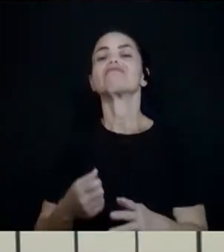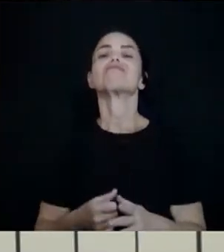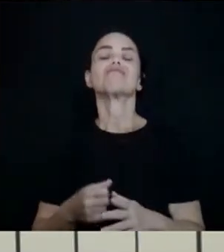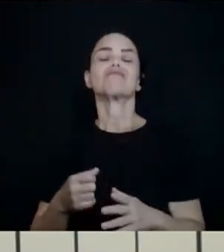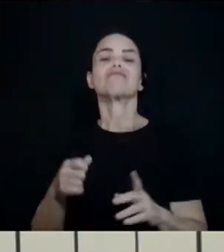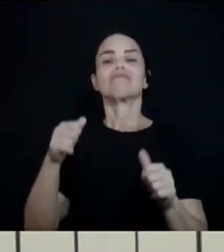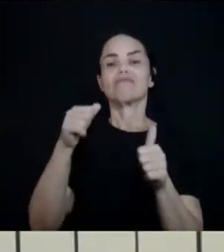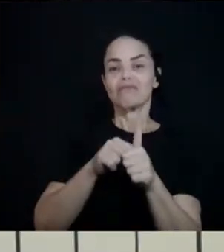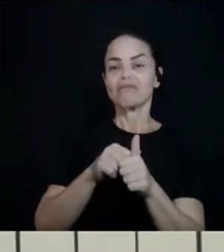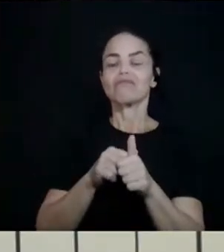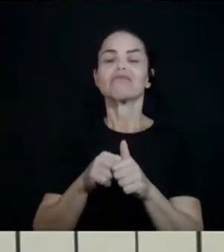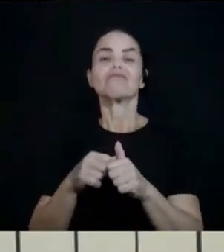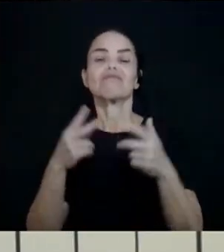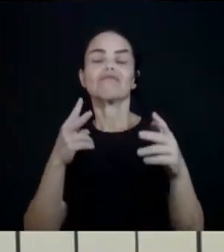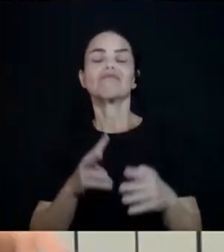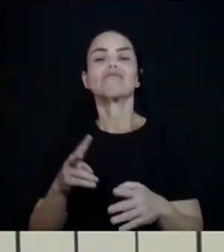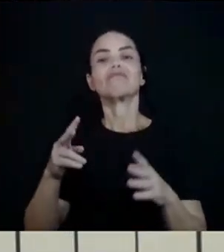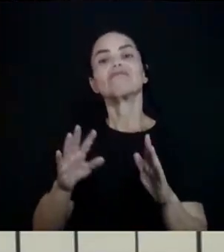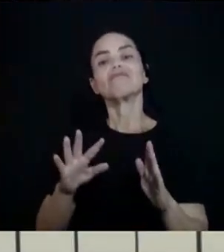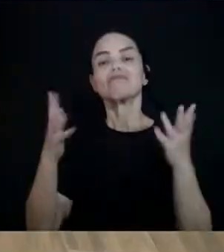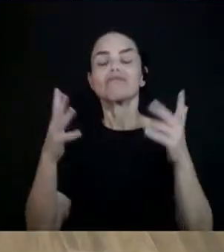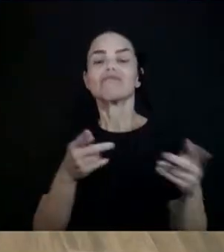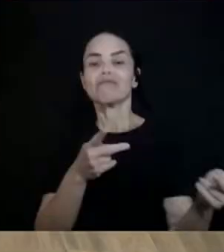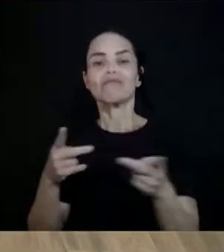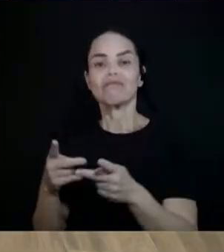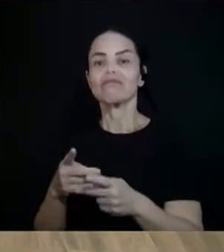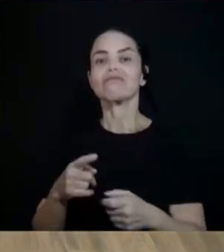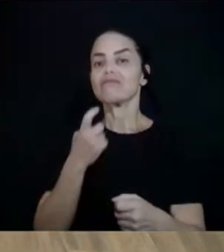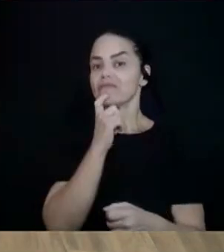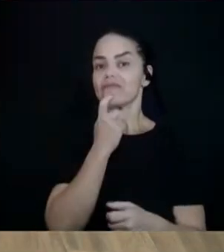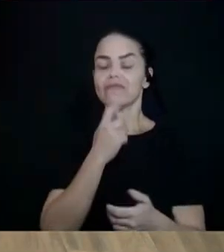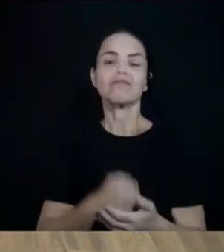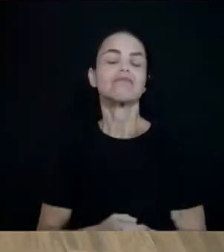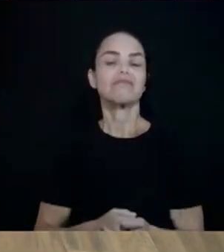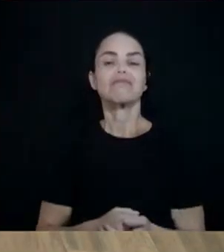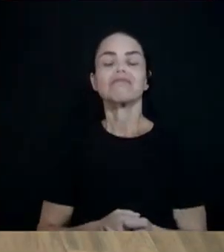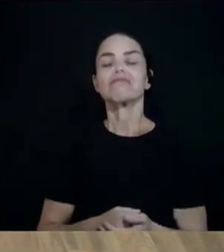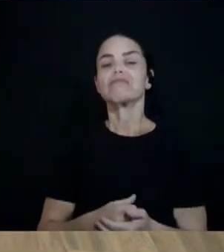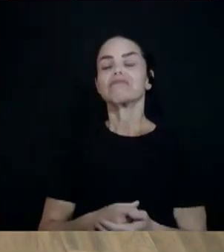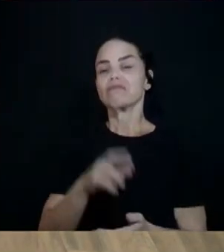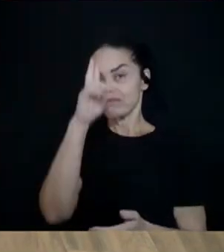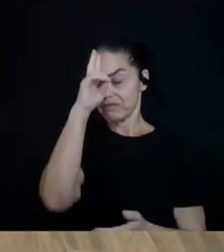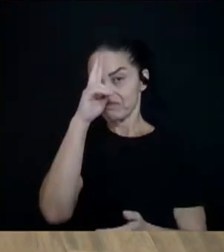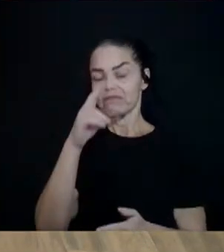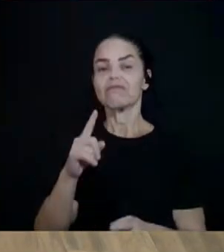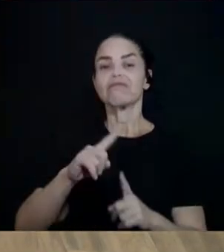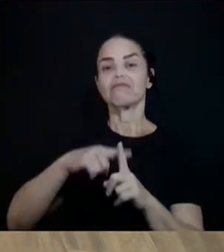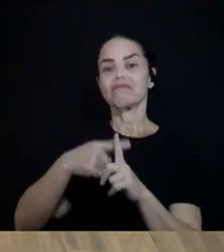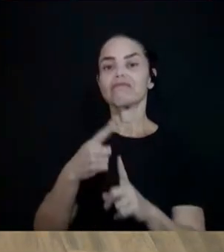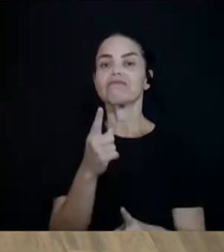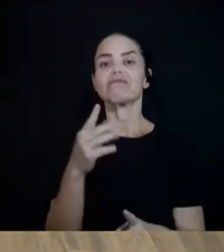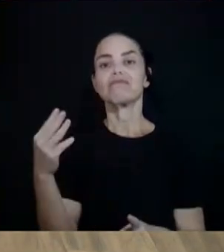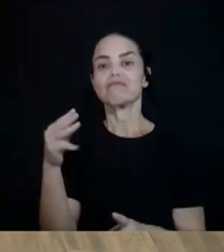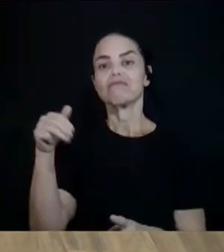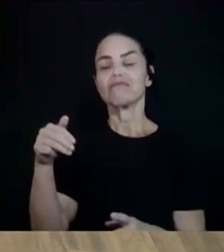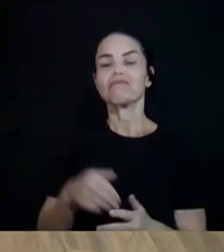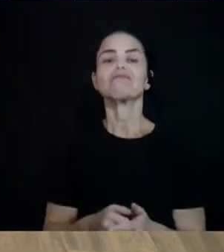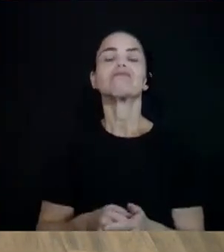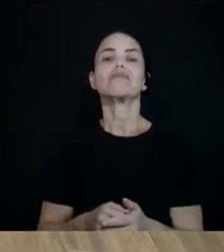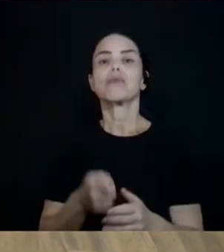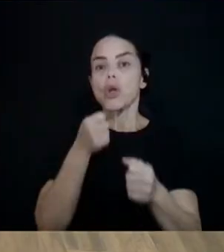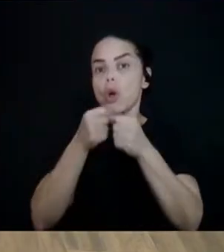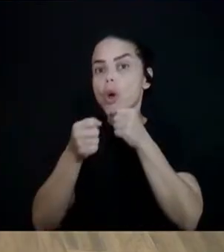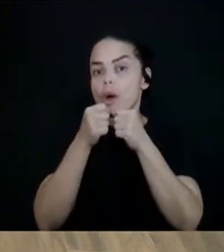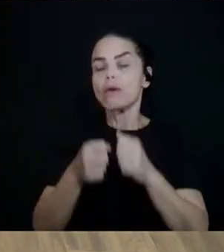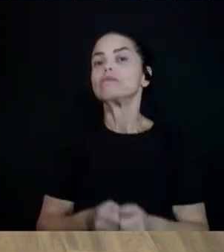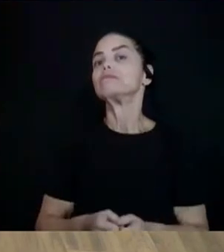apresentações aqui em Campinas. Bom, meio-dia mais 13 minutos, a gente segue aqui com o Jornal Câmara Notícia, mas agora